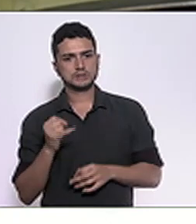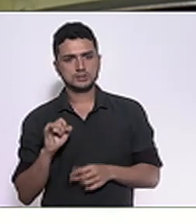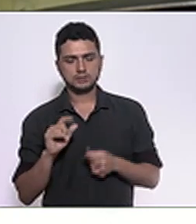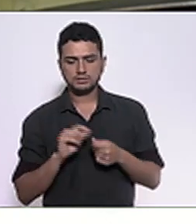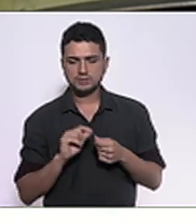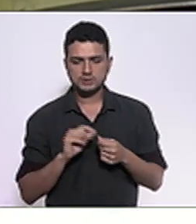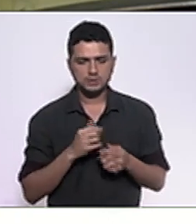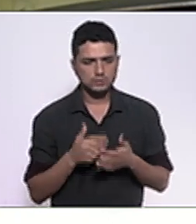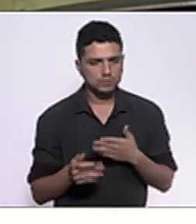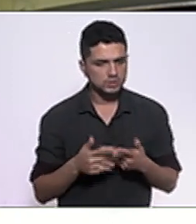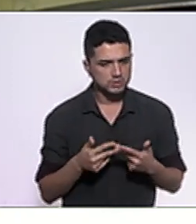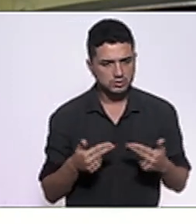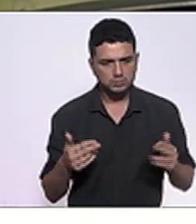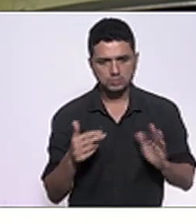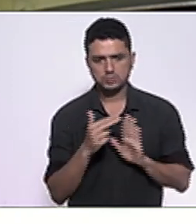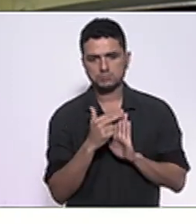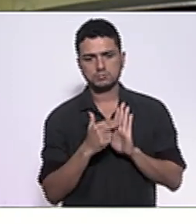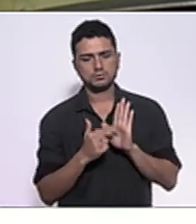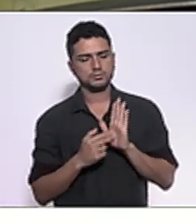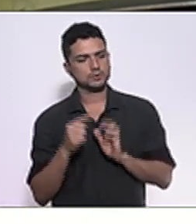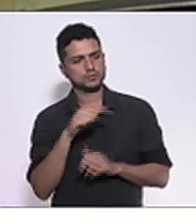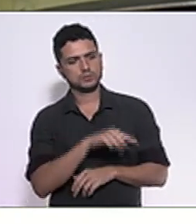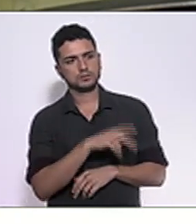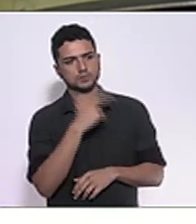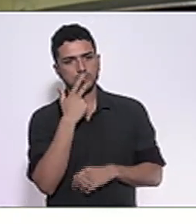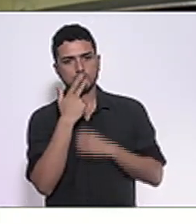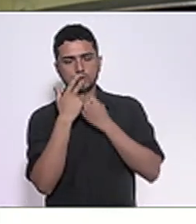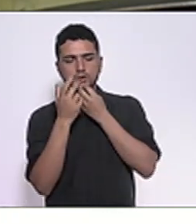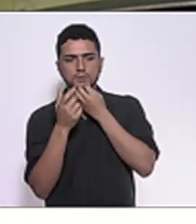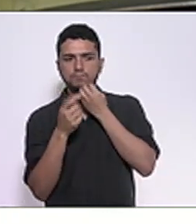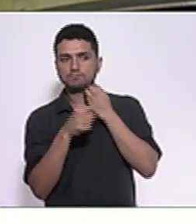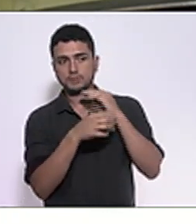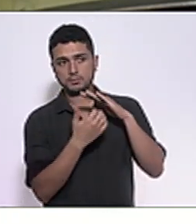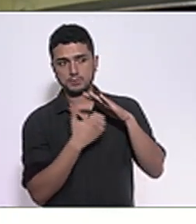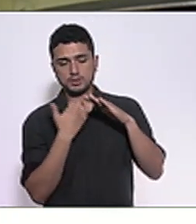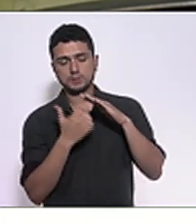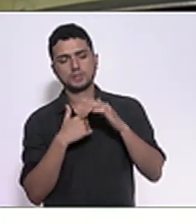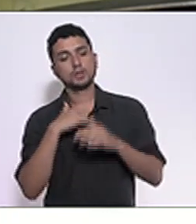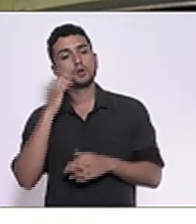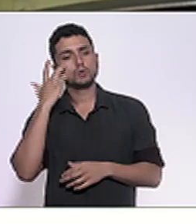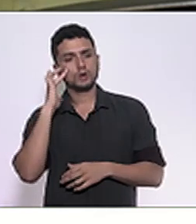essa empresa que o senhor citou aí, que eu não considero omisso, eu acho que é uma